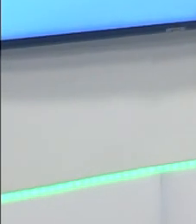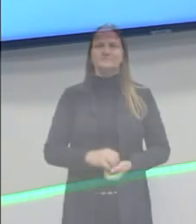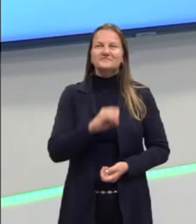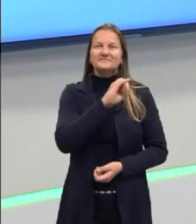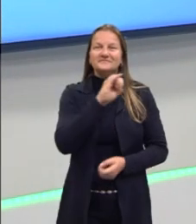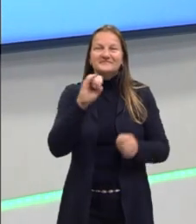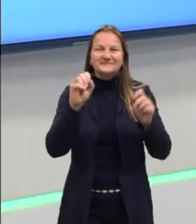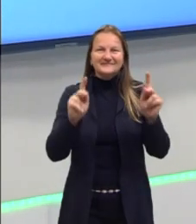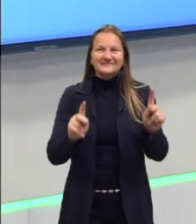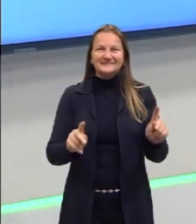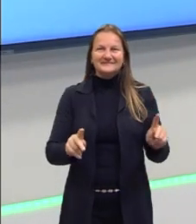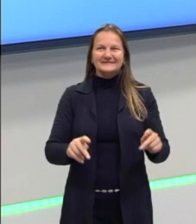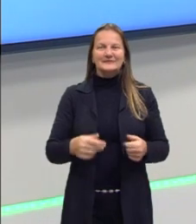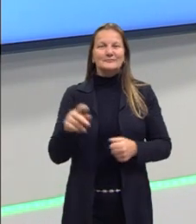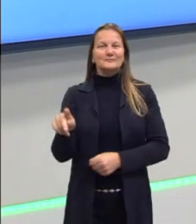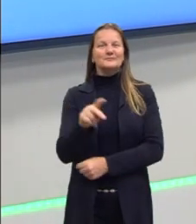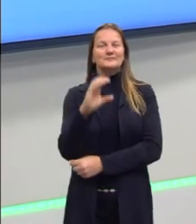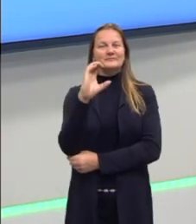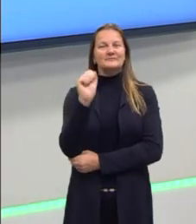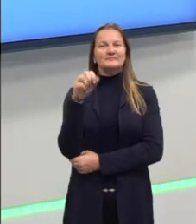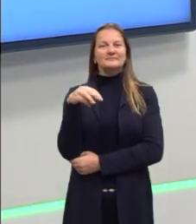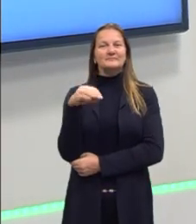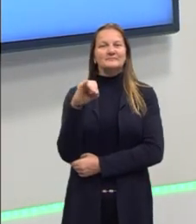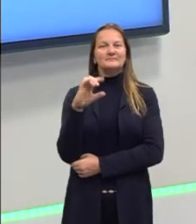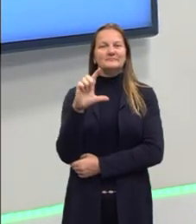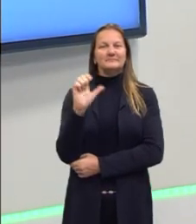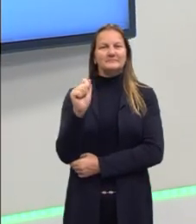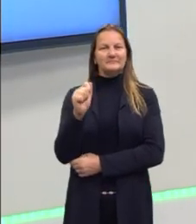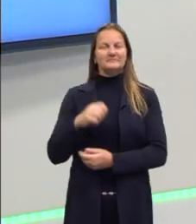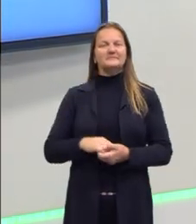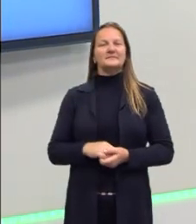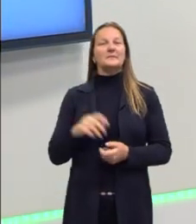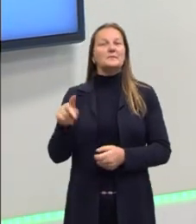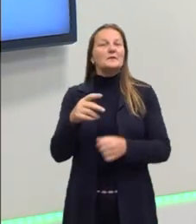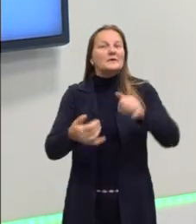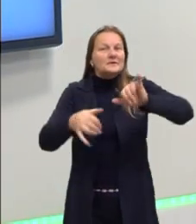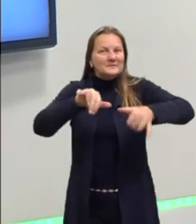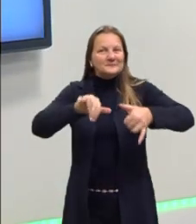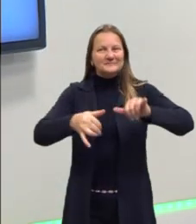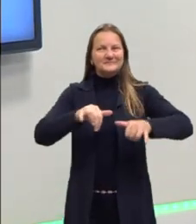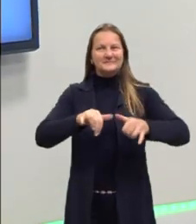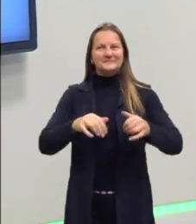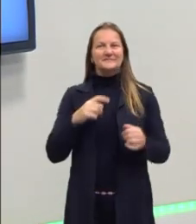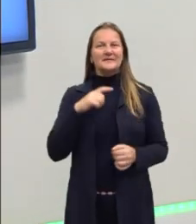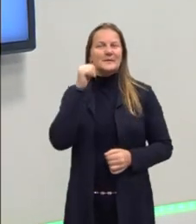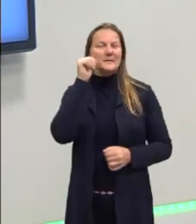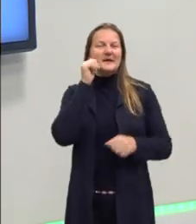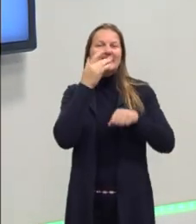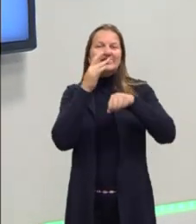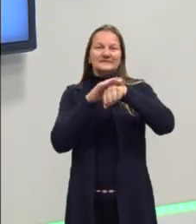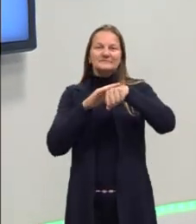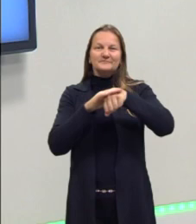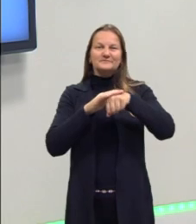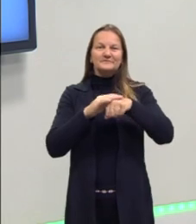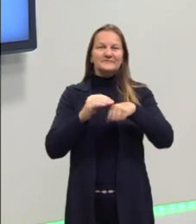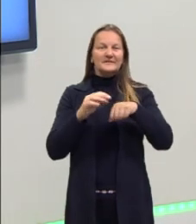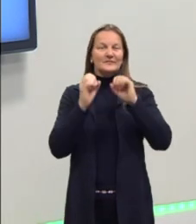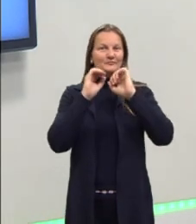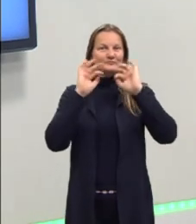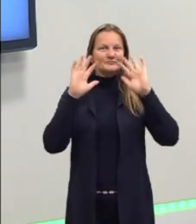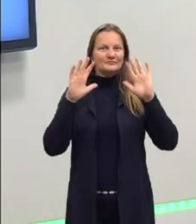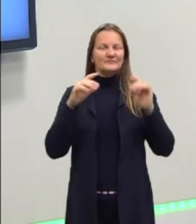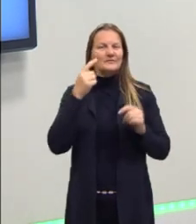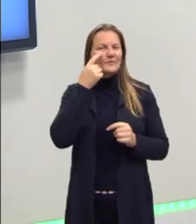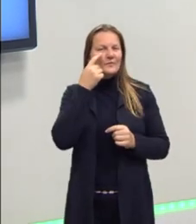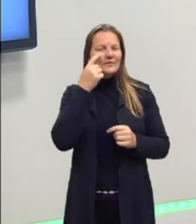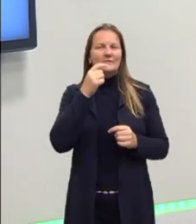o Olá pessoal eu sou professora Camila grande iniciou a professora de química sou uma mulher branca de pele clara